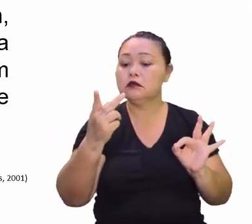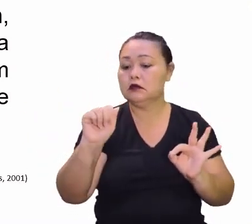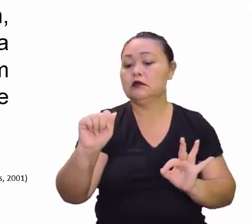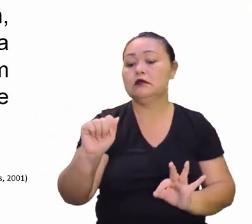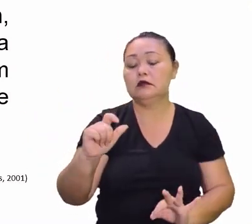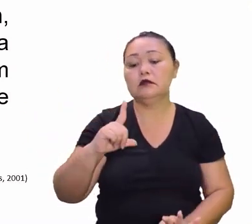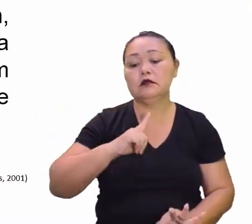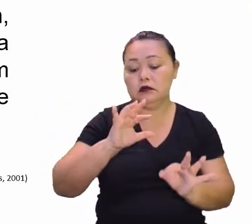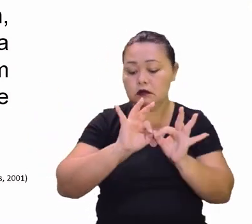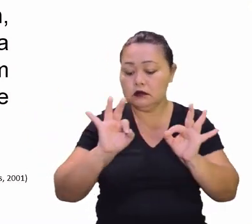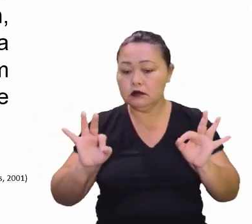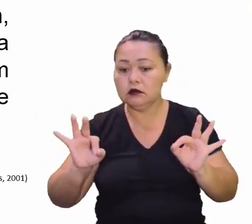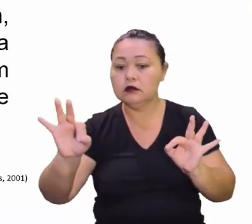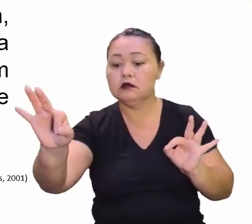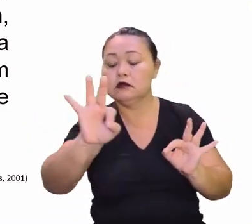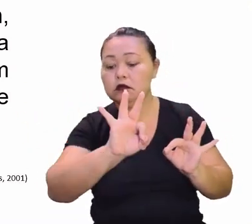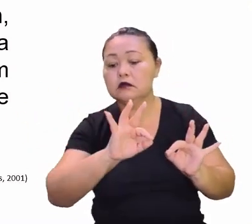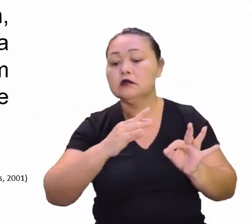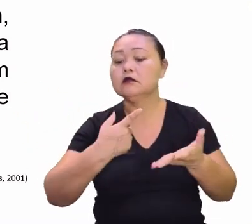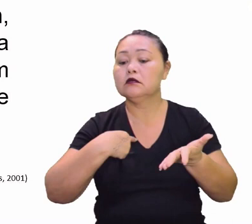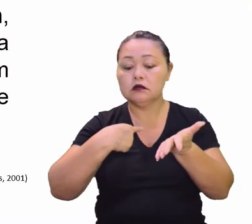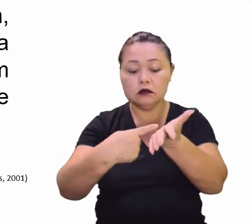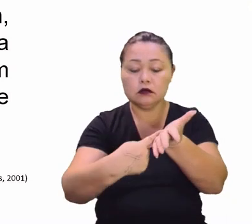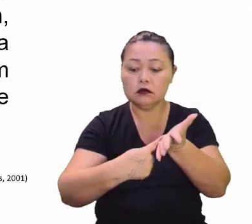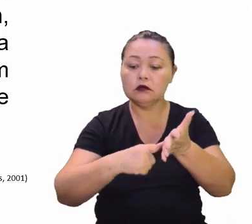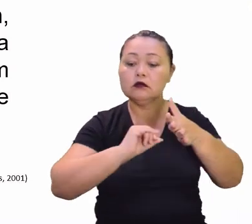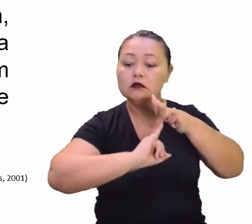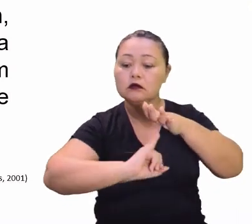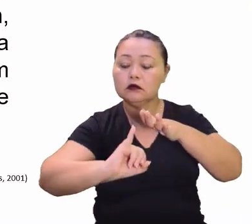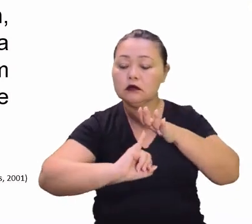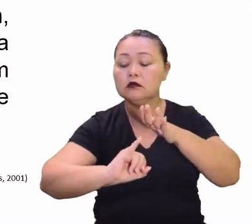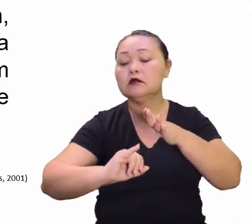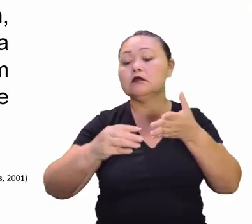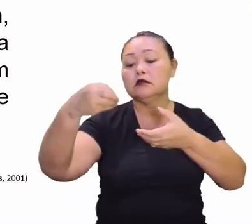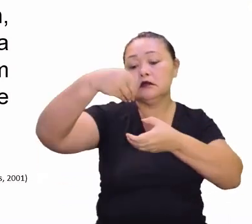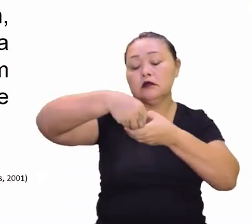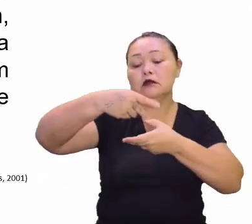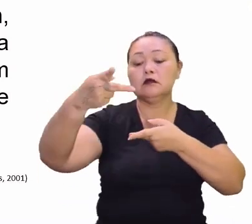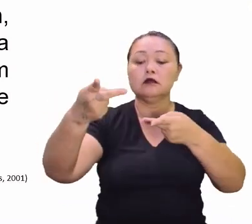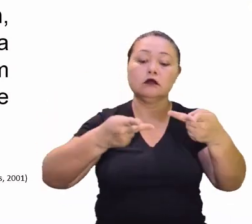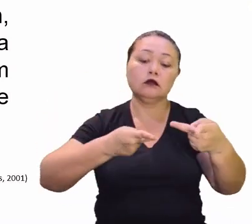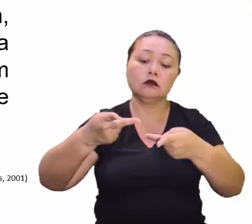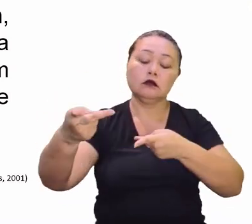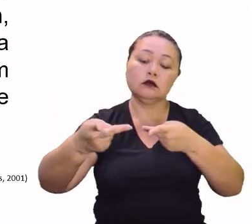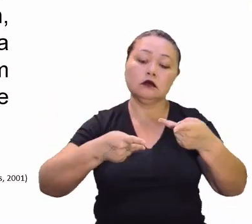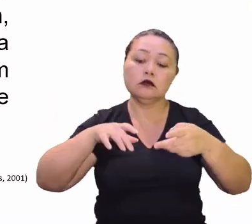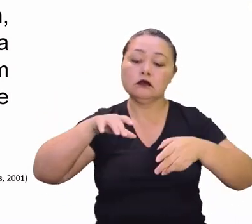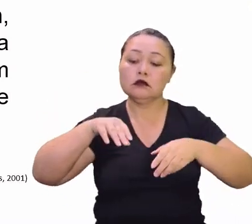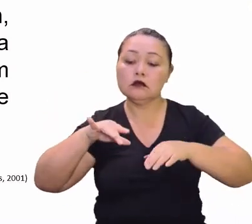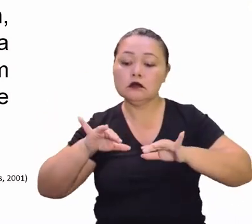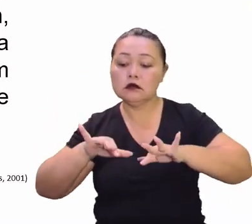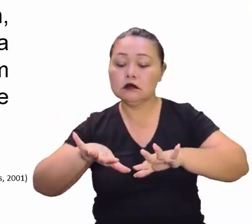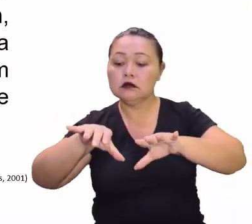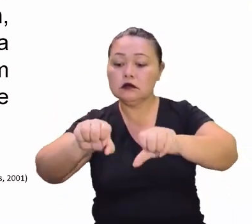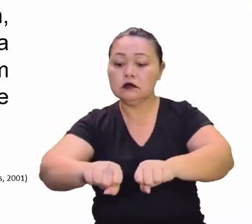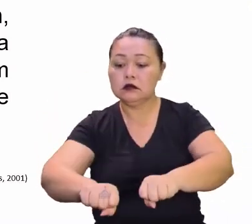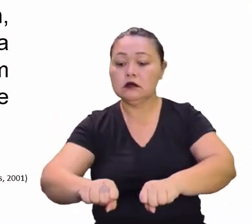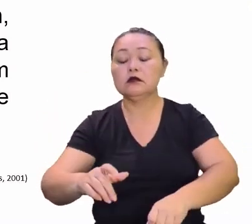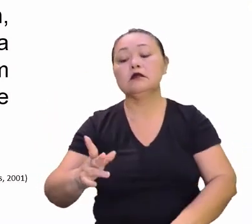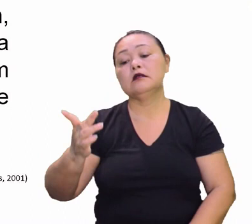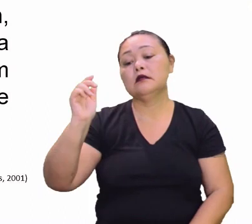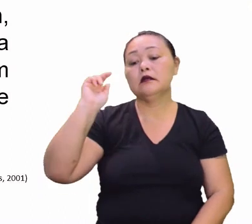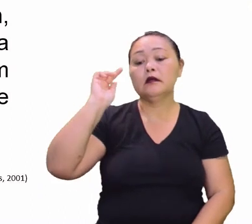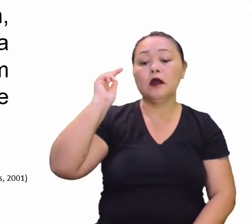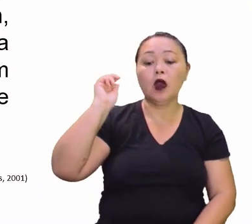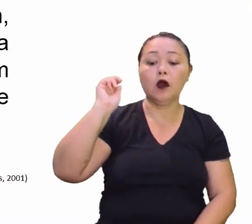de 100 hectares que foi estabelecido pelo INCRA dentro do primeiro projeto de colonização, que foi o do Ouro